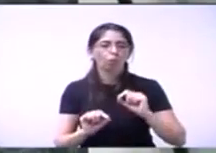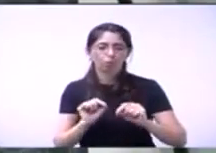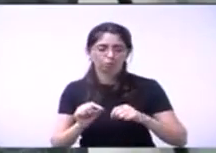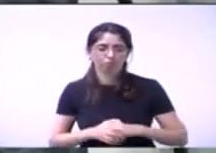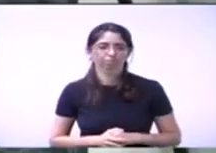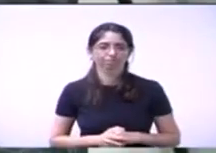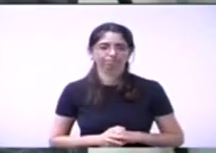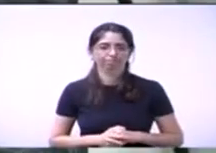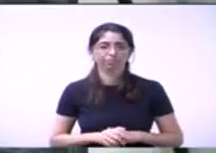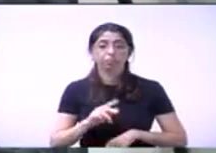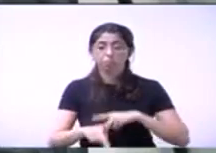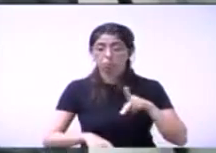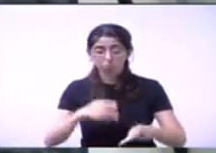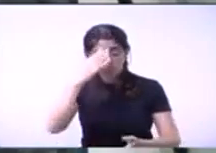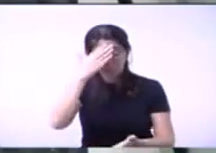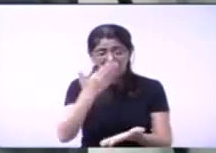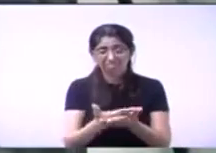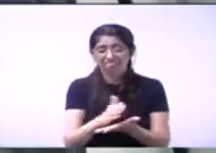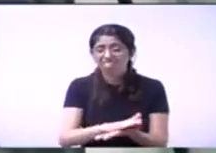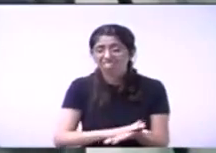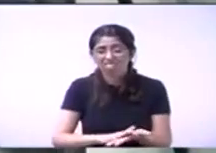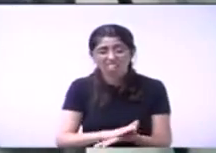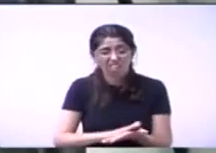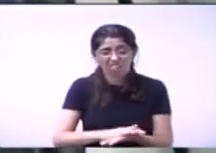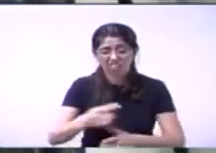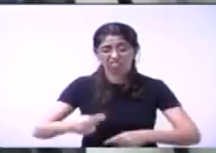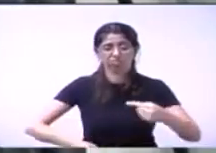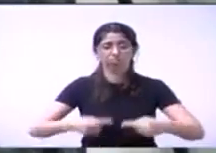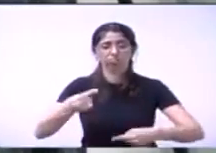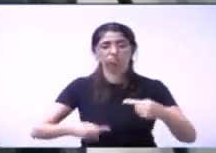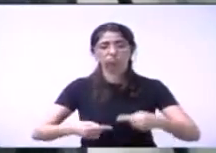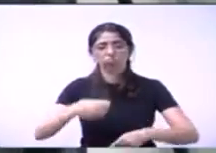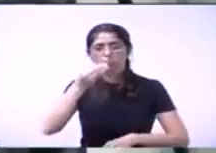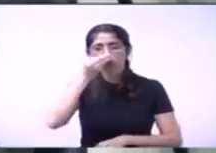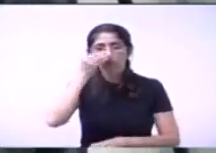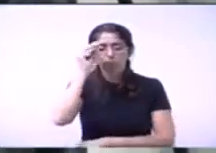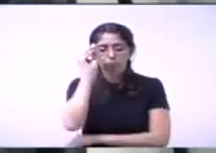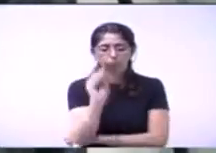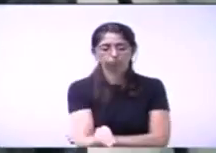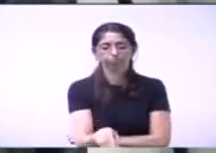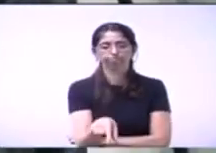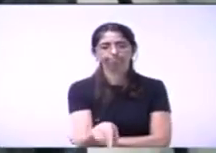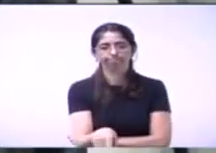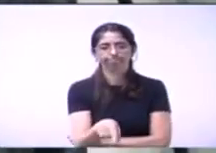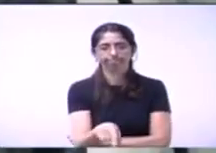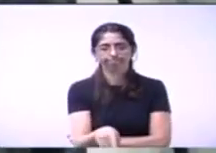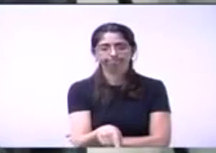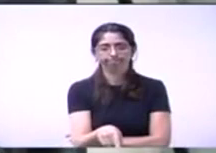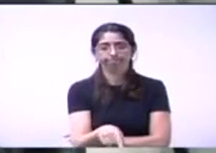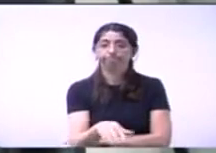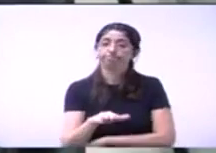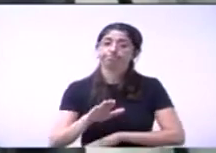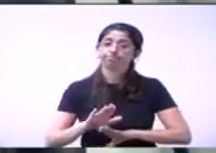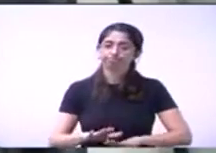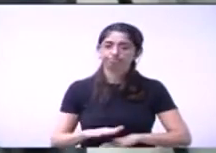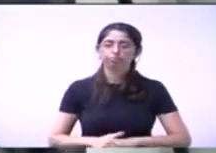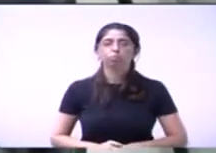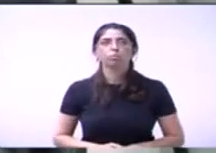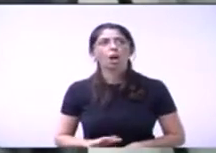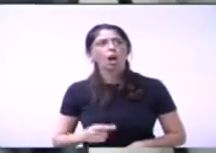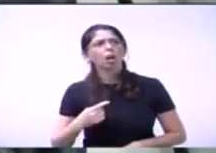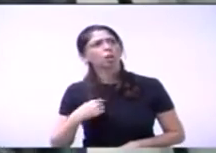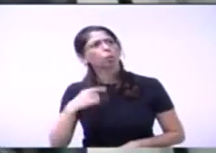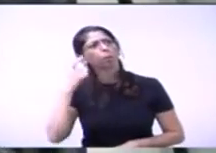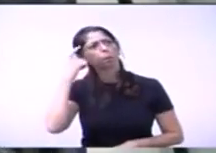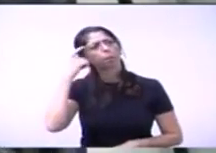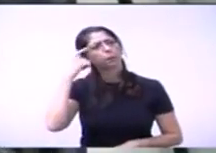política. E aí que, dentre os conventos que tinha, tinha do Partido Renovador